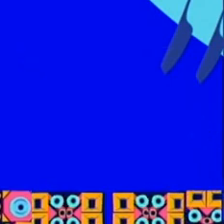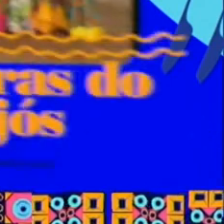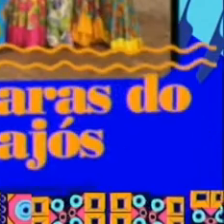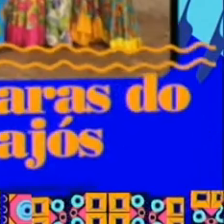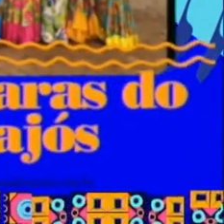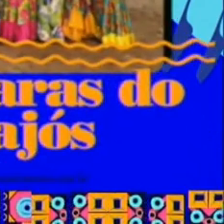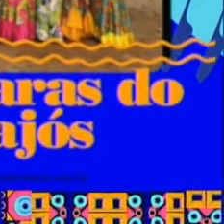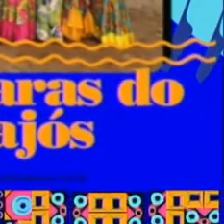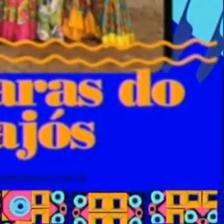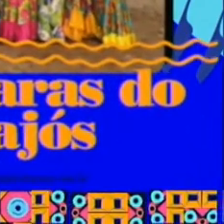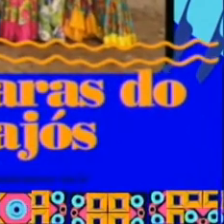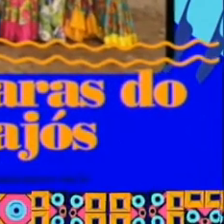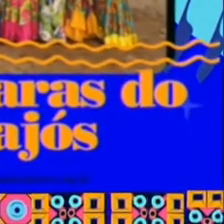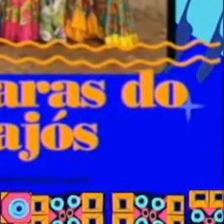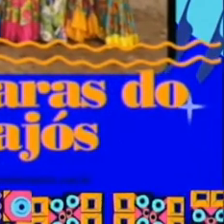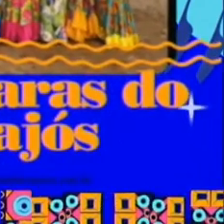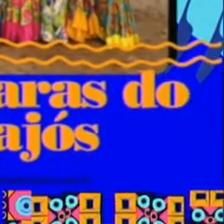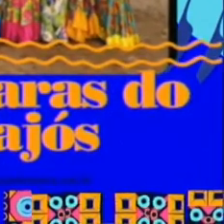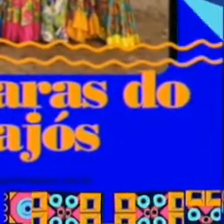Suraras do Tapajós.